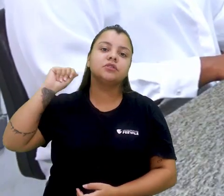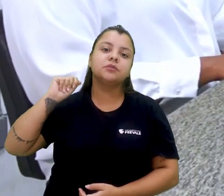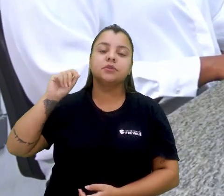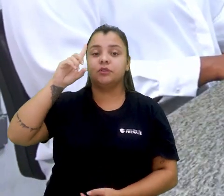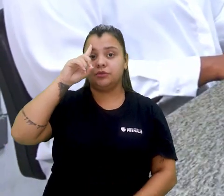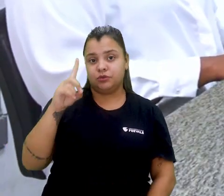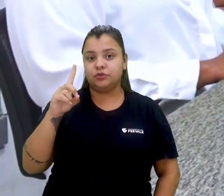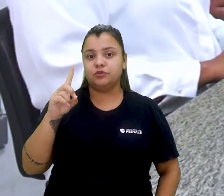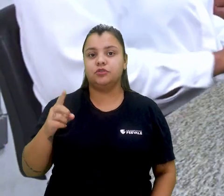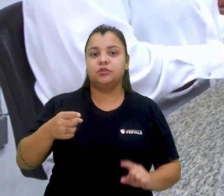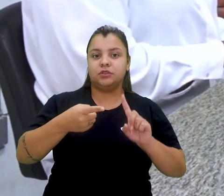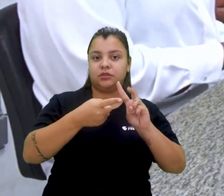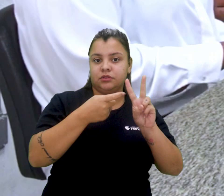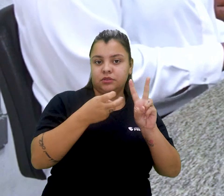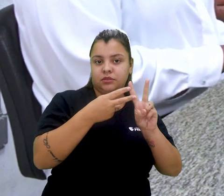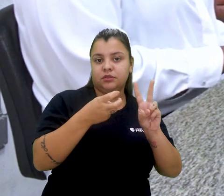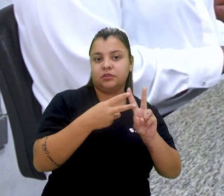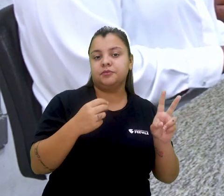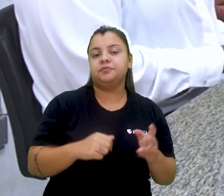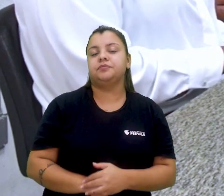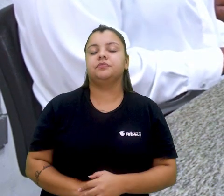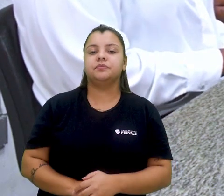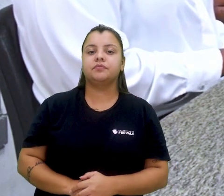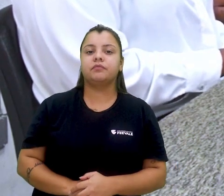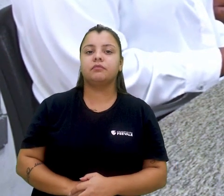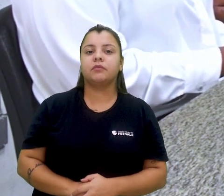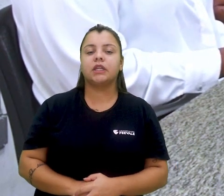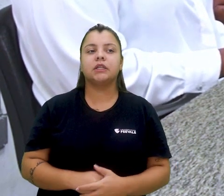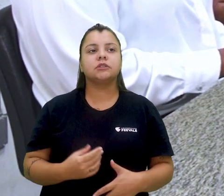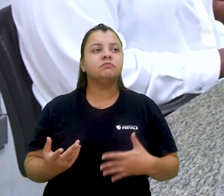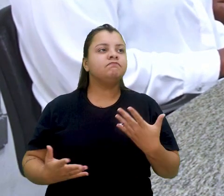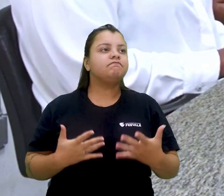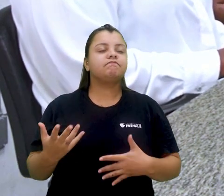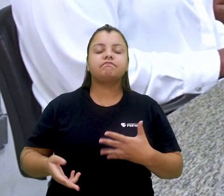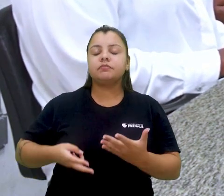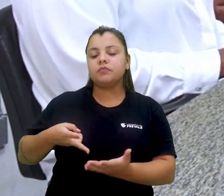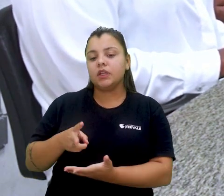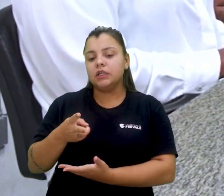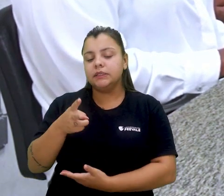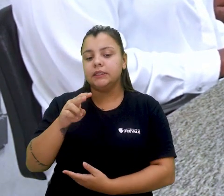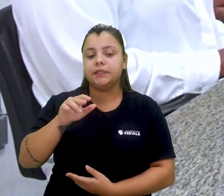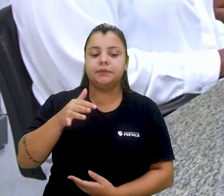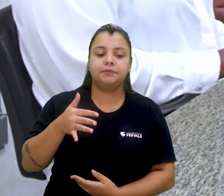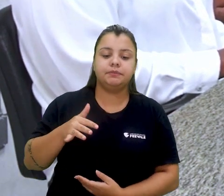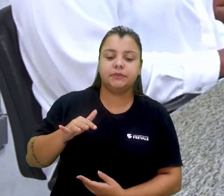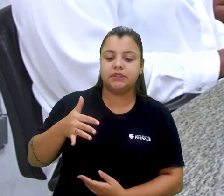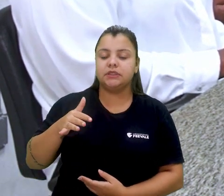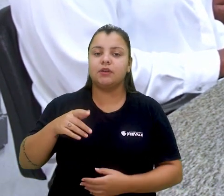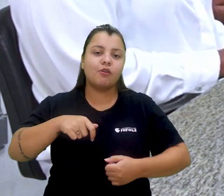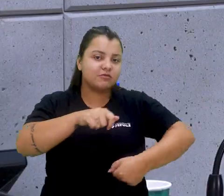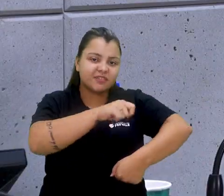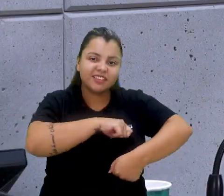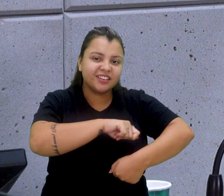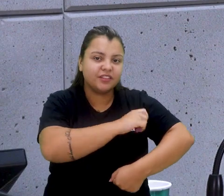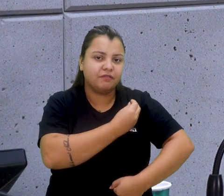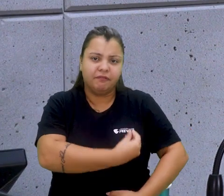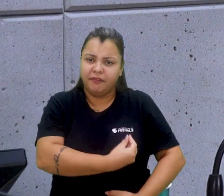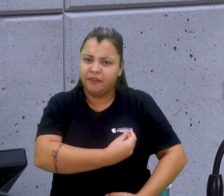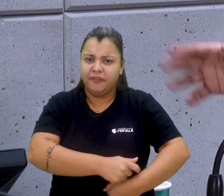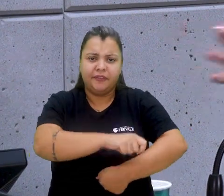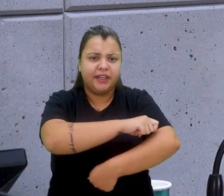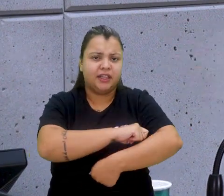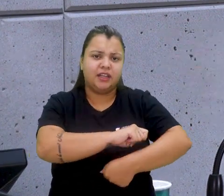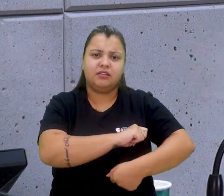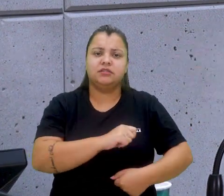indígenas e é e sempre em meados de de cozinha assim porque a minha avó tinha